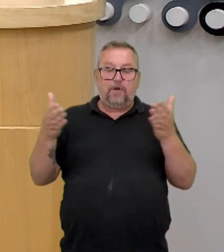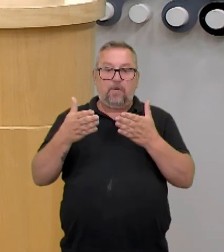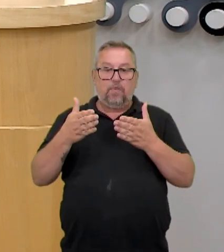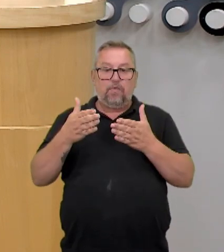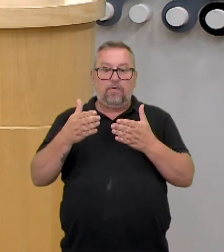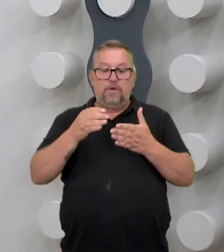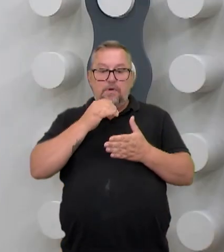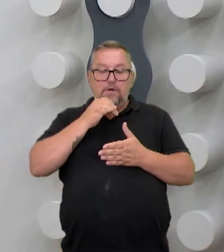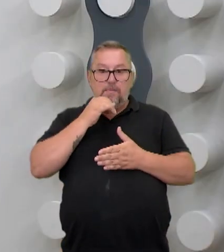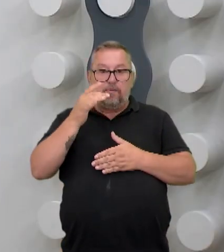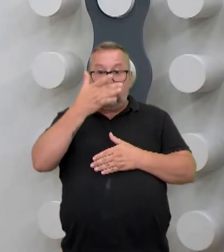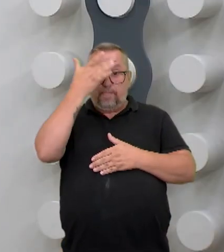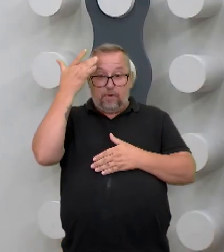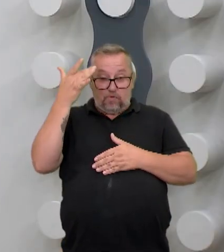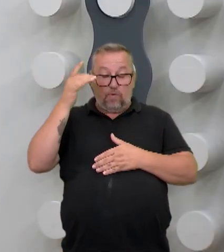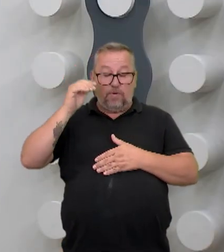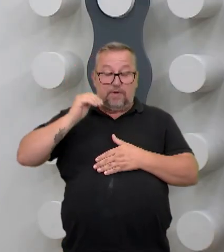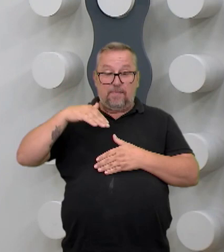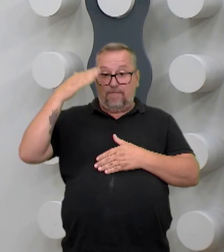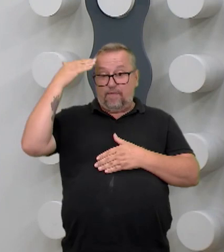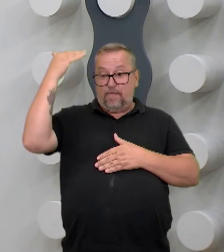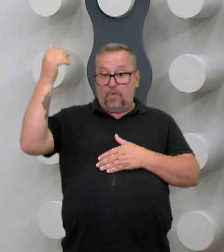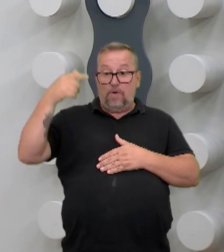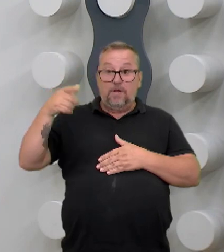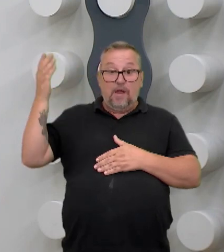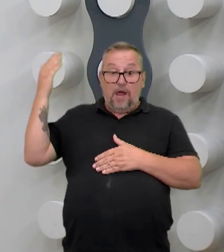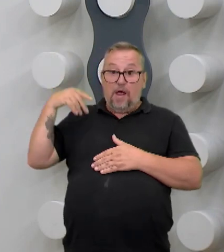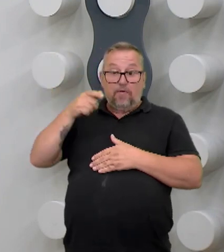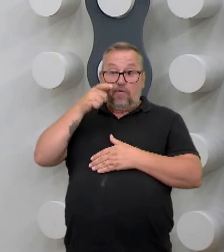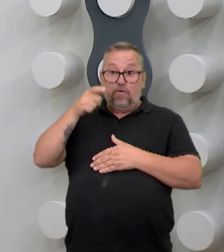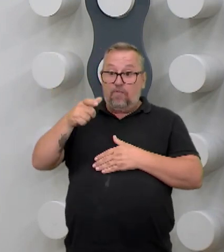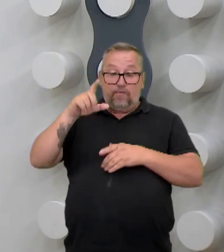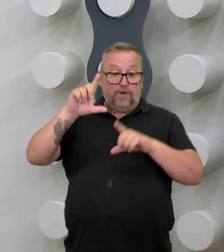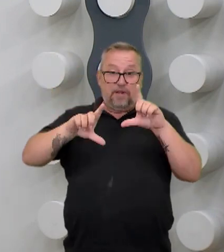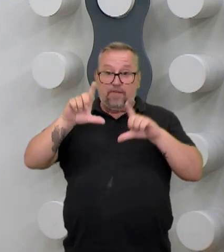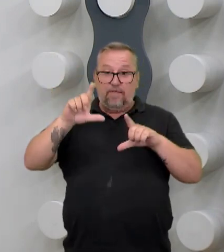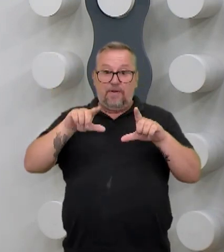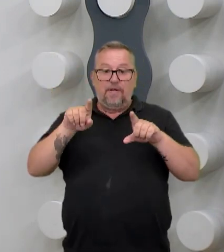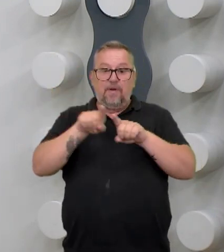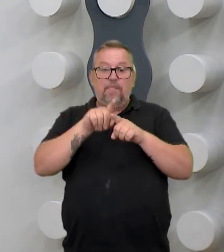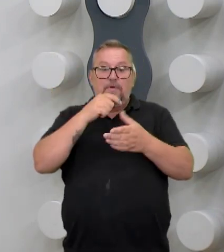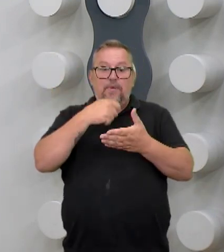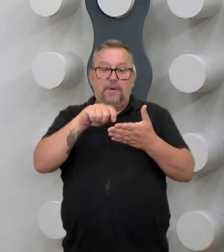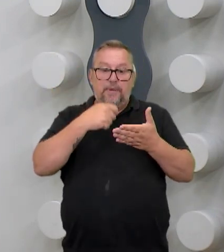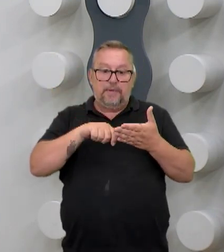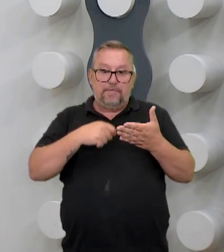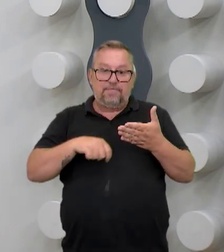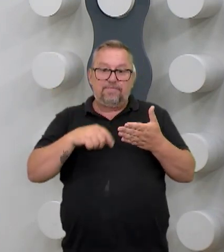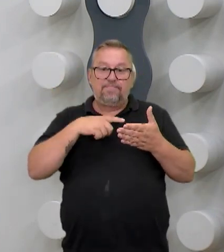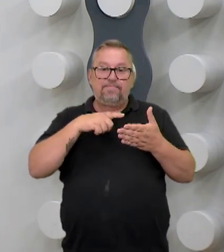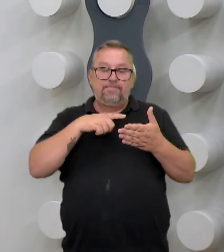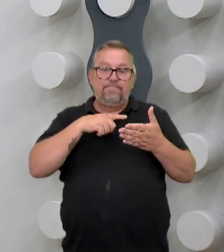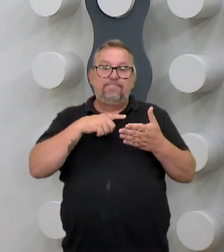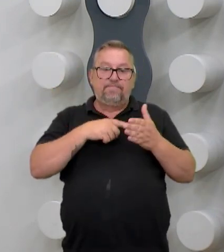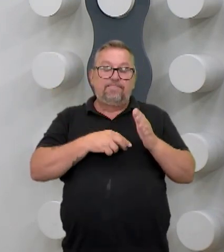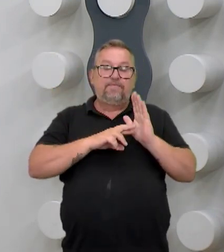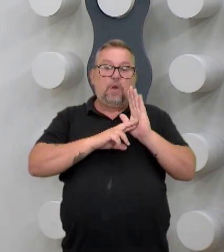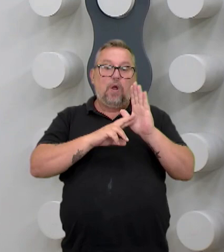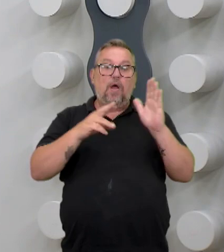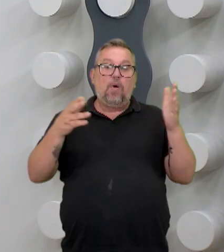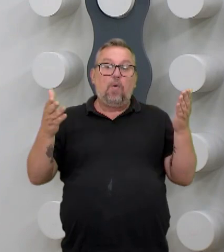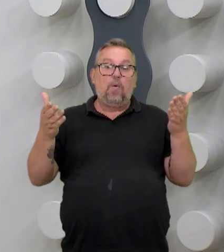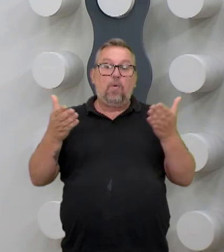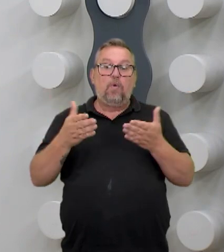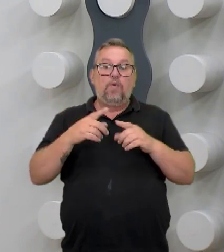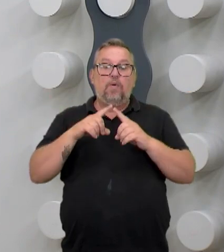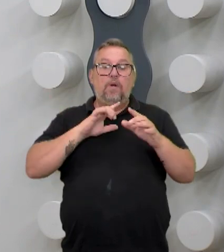de personagens, né, que antes a gente não via na TV, no rádio, nos jornais escritos, em todo lugar, exatamente tem um reflexo disso, porque hoje